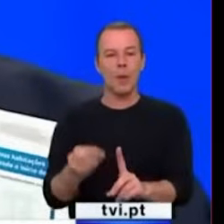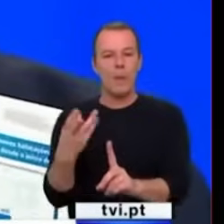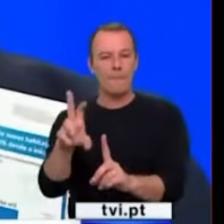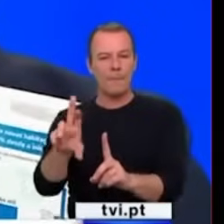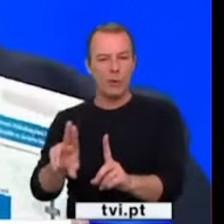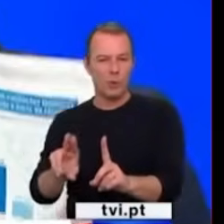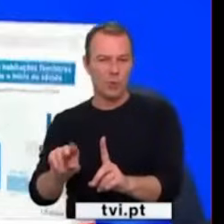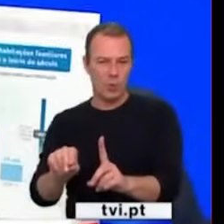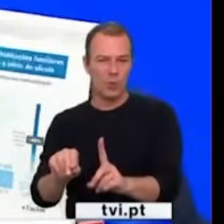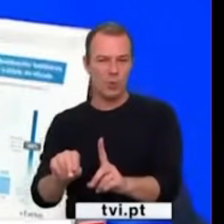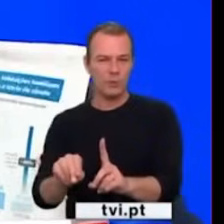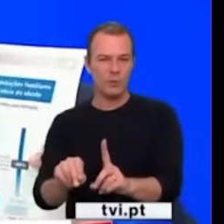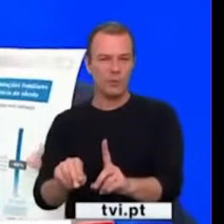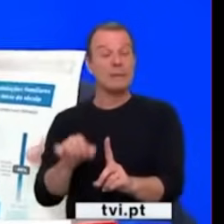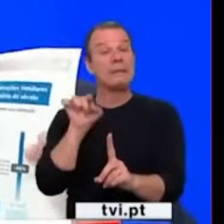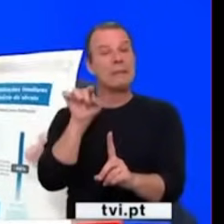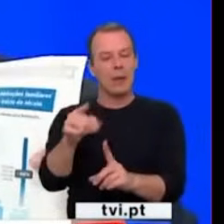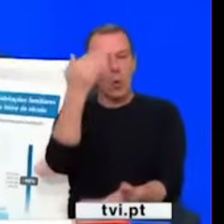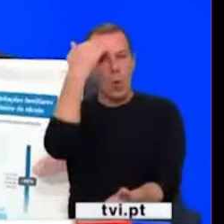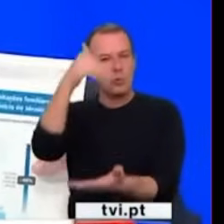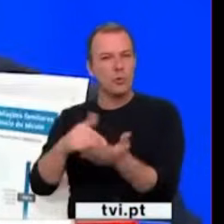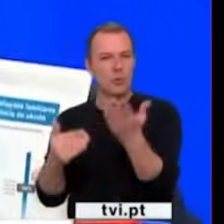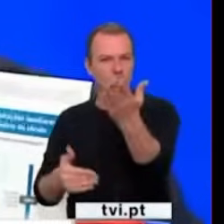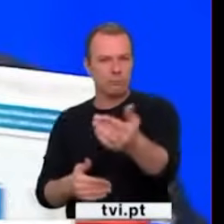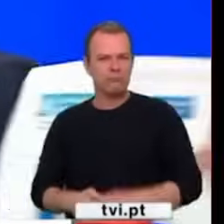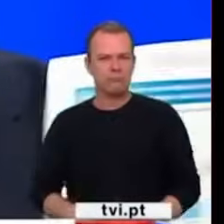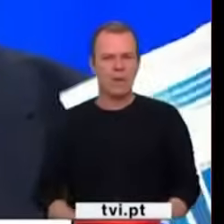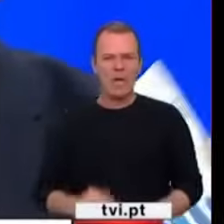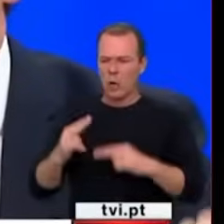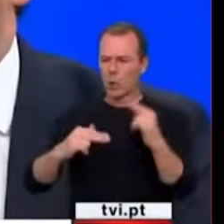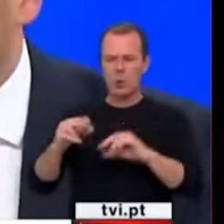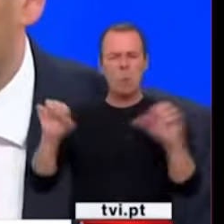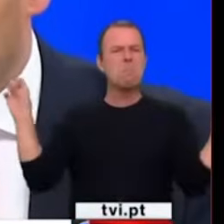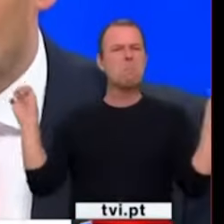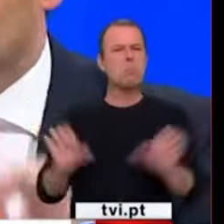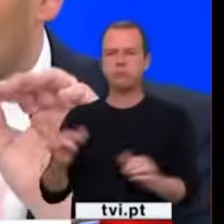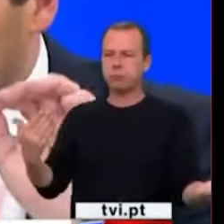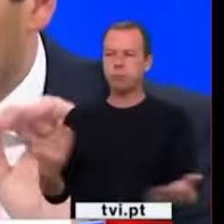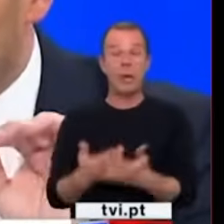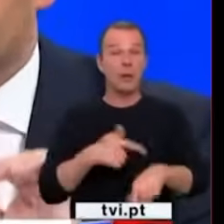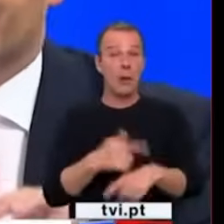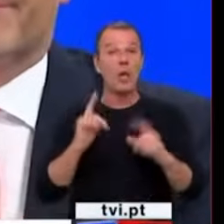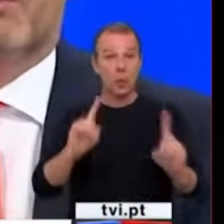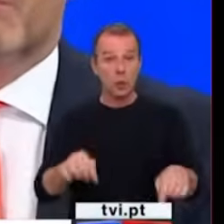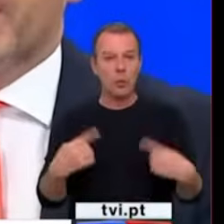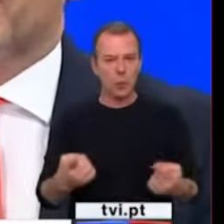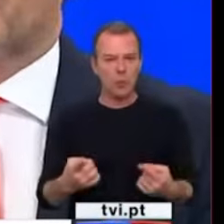construção habita aqui oado pior construção Dee no